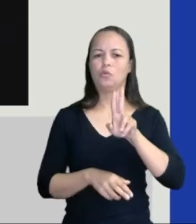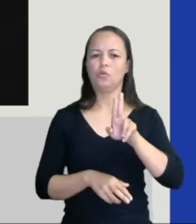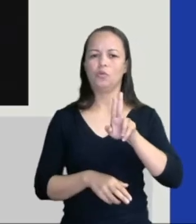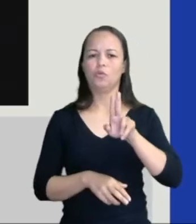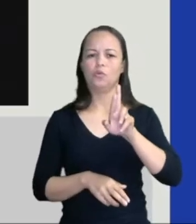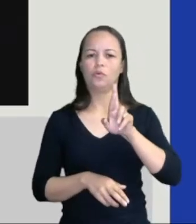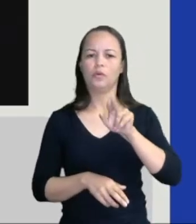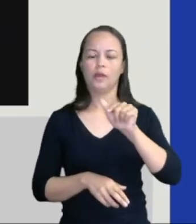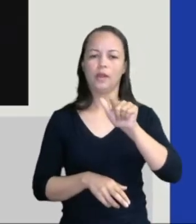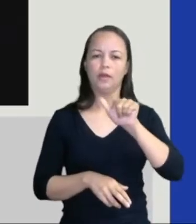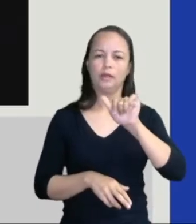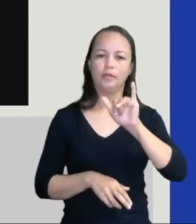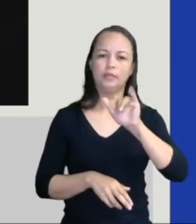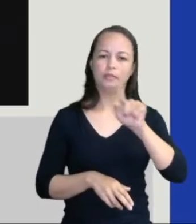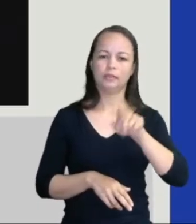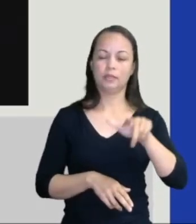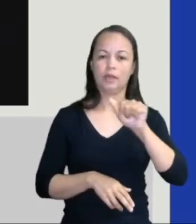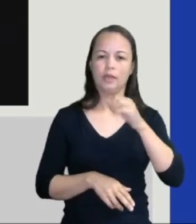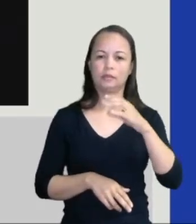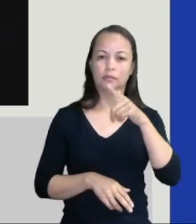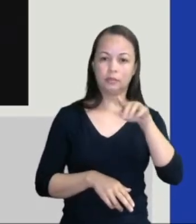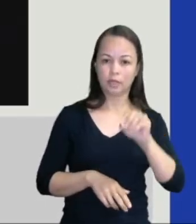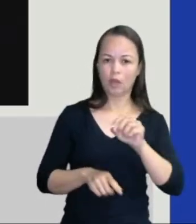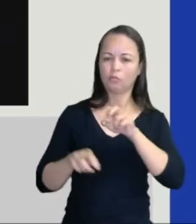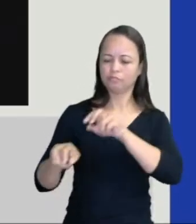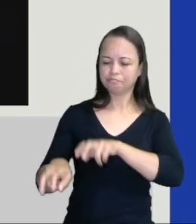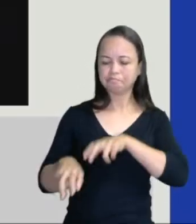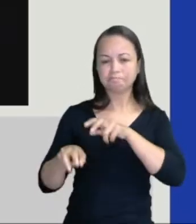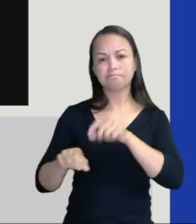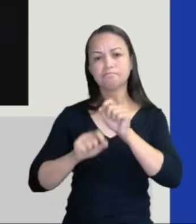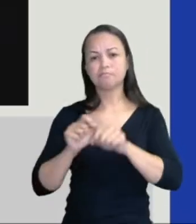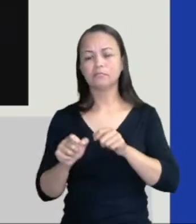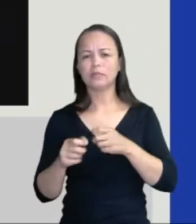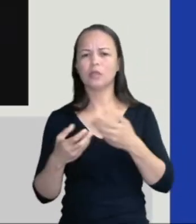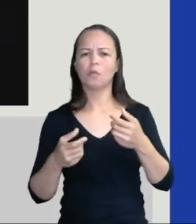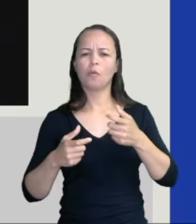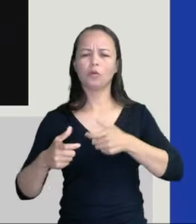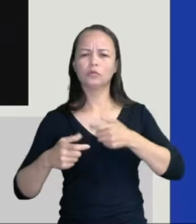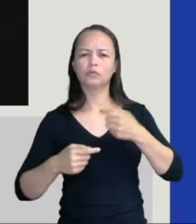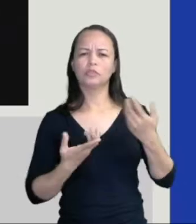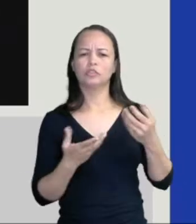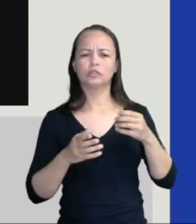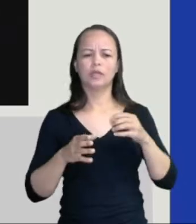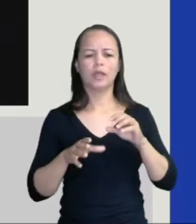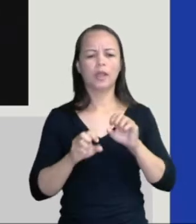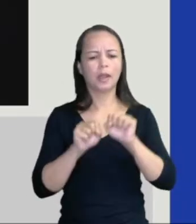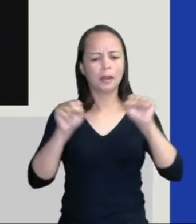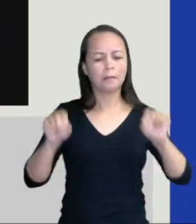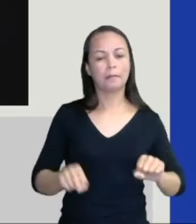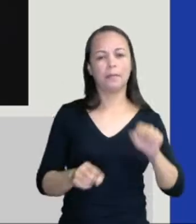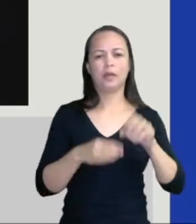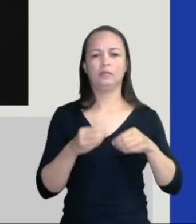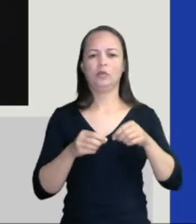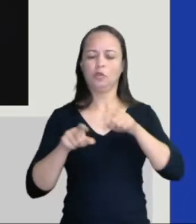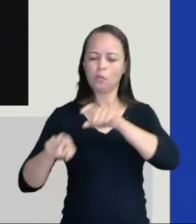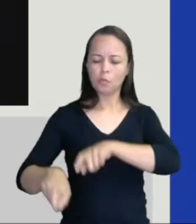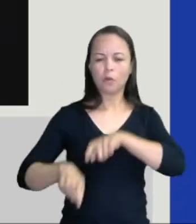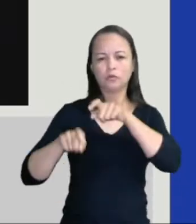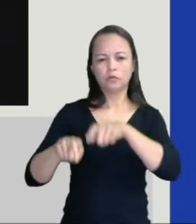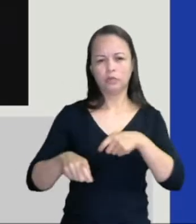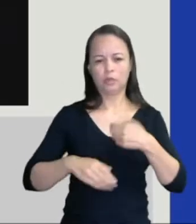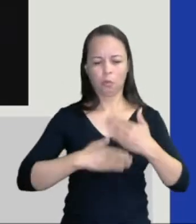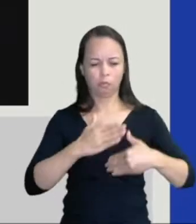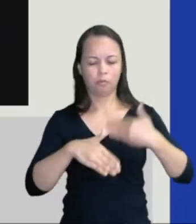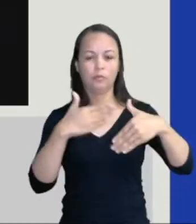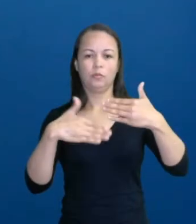Europa. O que é uma ruralização? Sistema, modo de produção, trabalho servil, agricultura, isolamento político. Ou